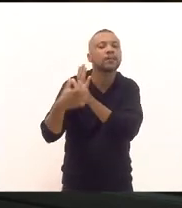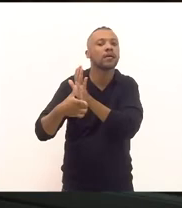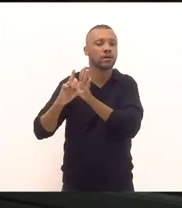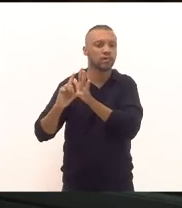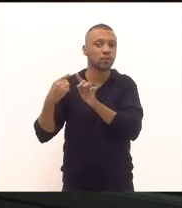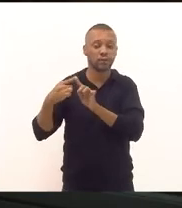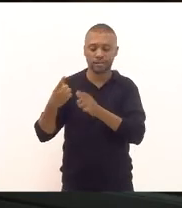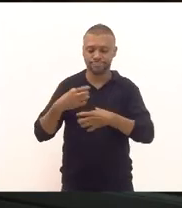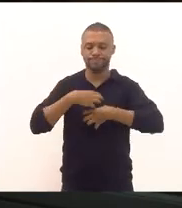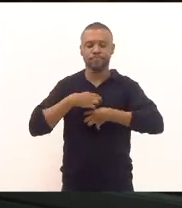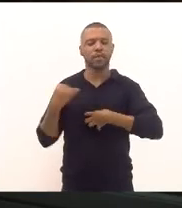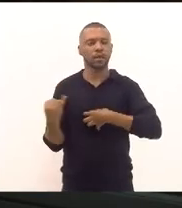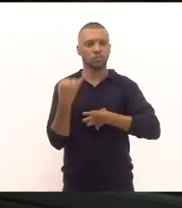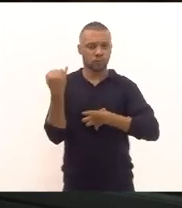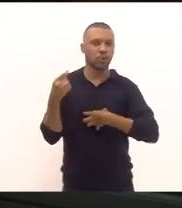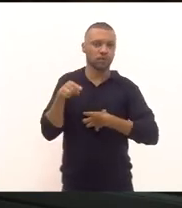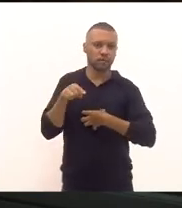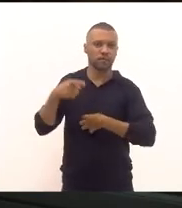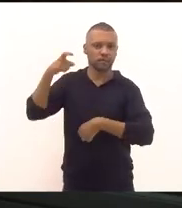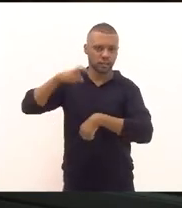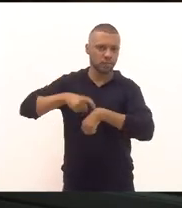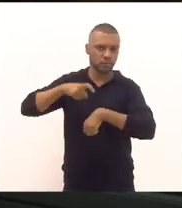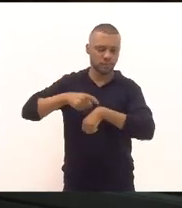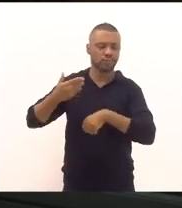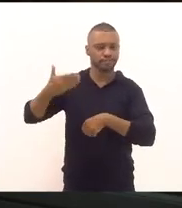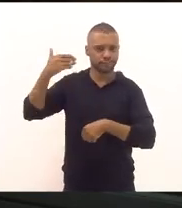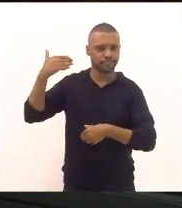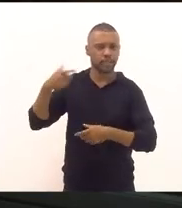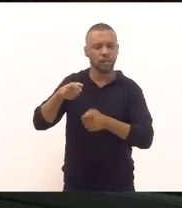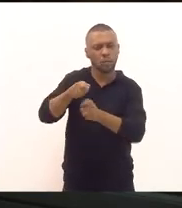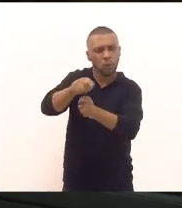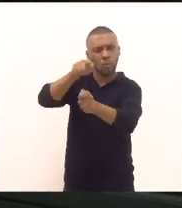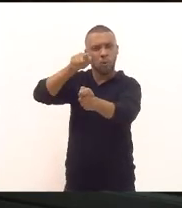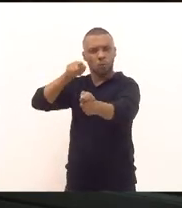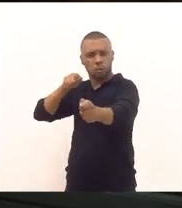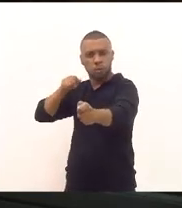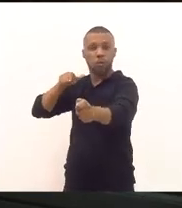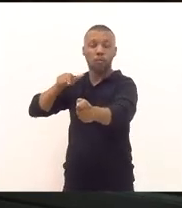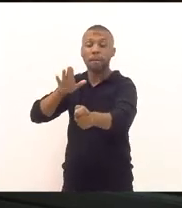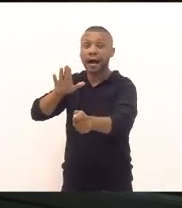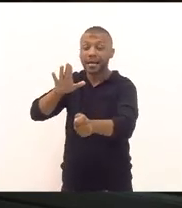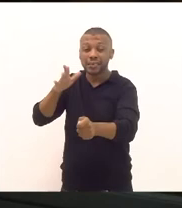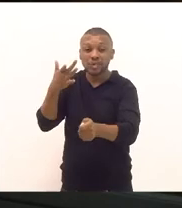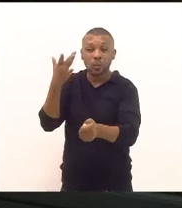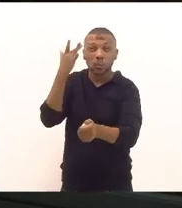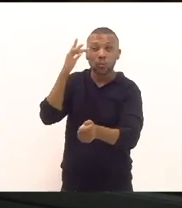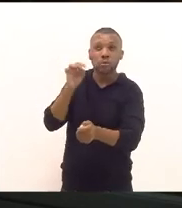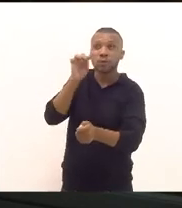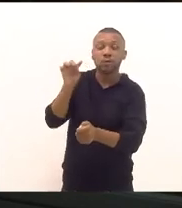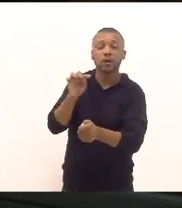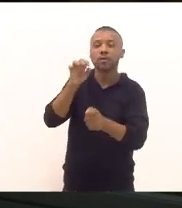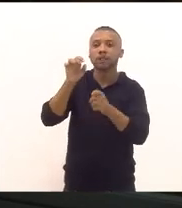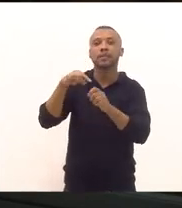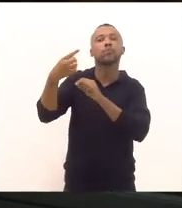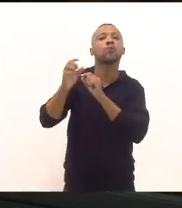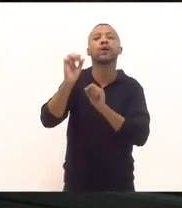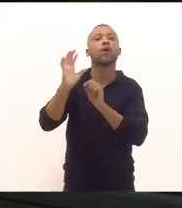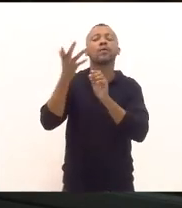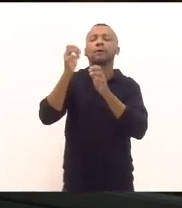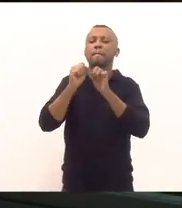que significava muito para mim naquele momento agora eu não sabia da repercussão que poderia ver